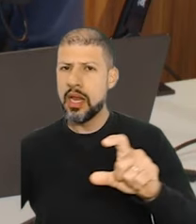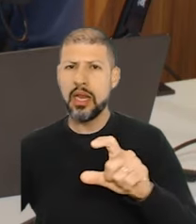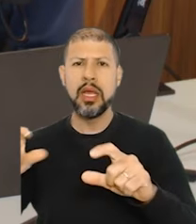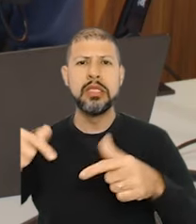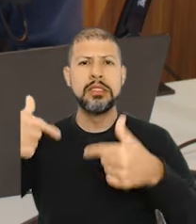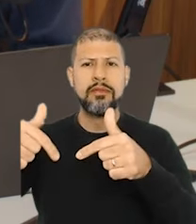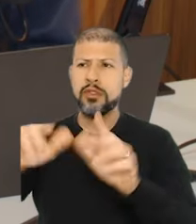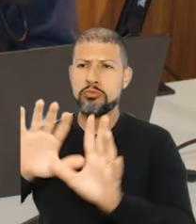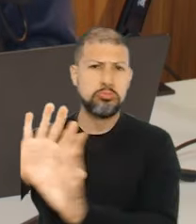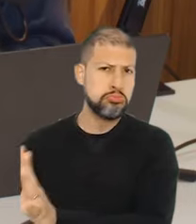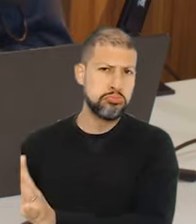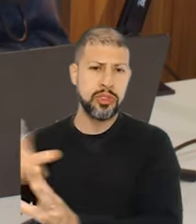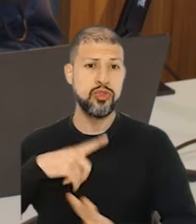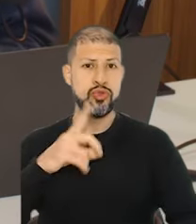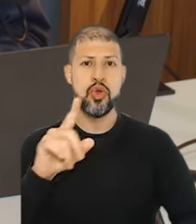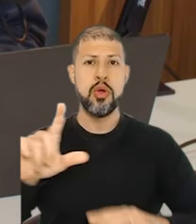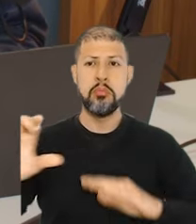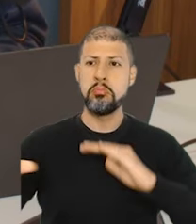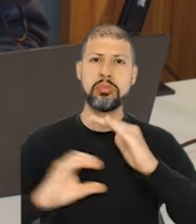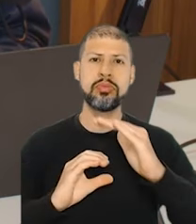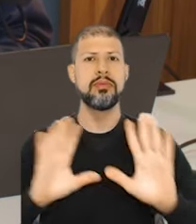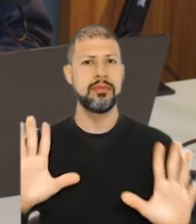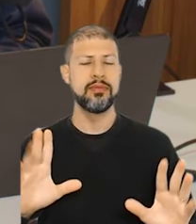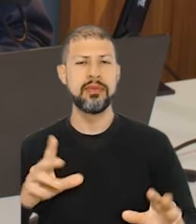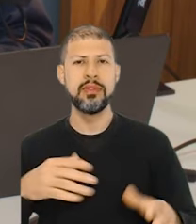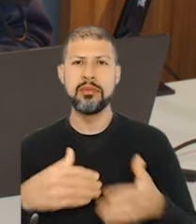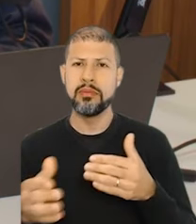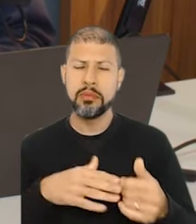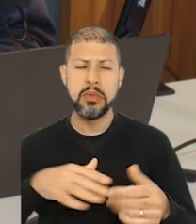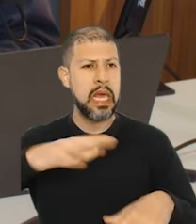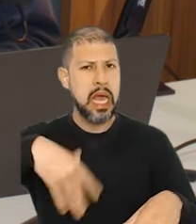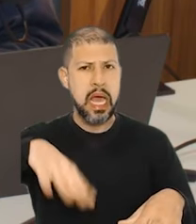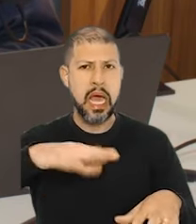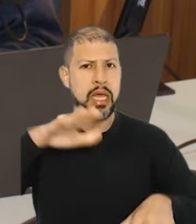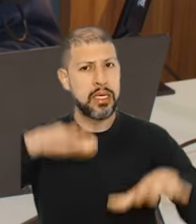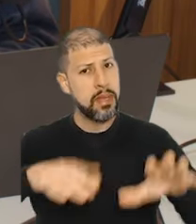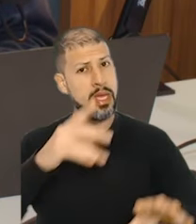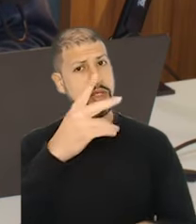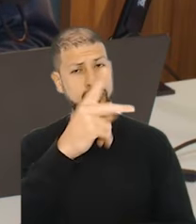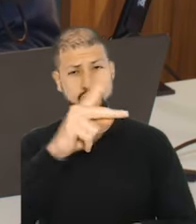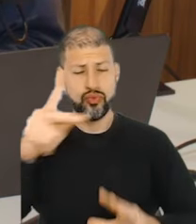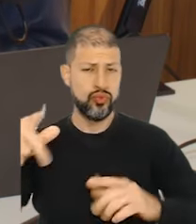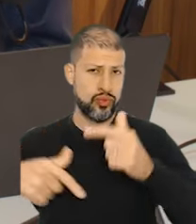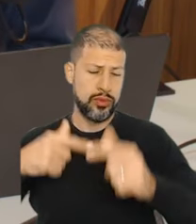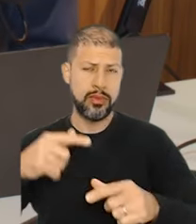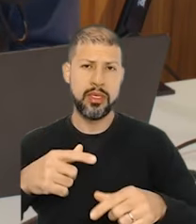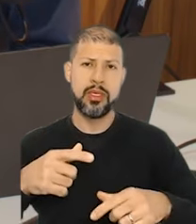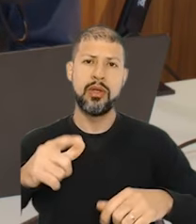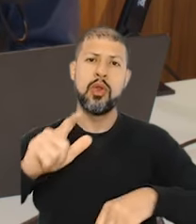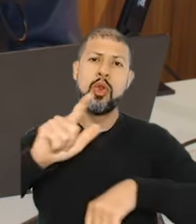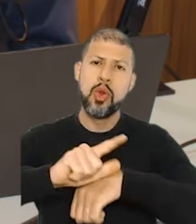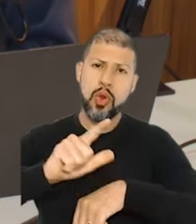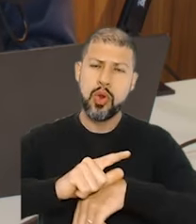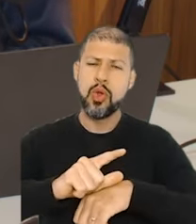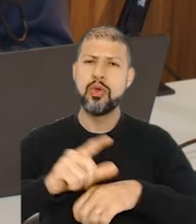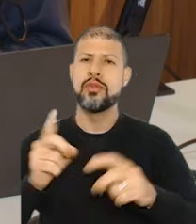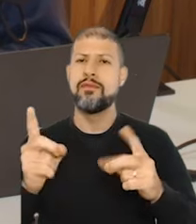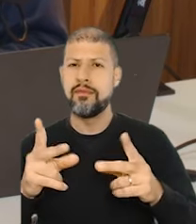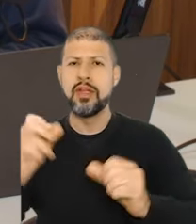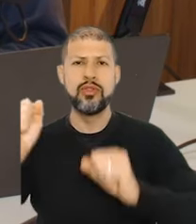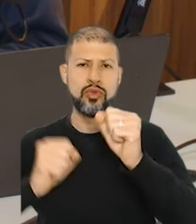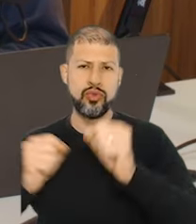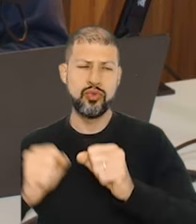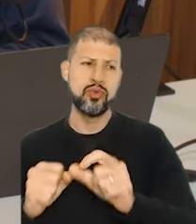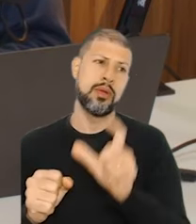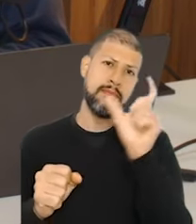branco a parte de receita de prestação do serviço certo perfeito tá Então depende do ramo e segmento que vocês atuo se for comércio venda